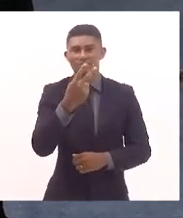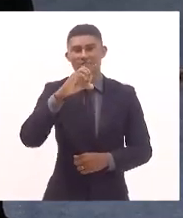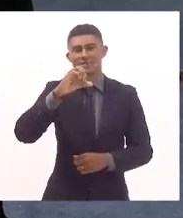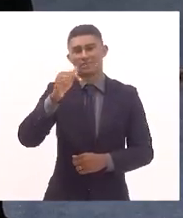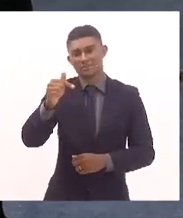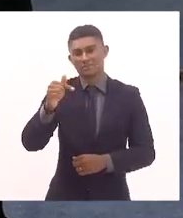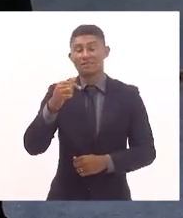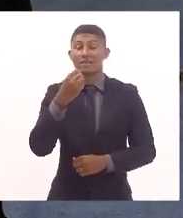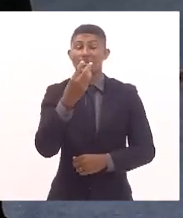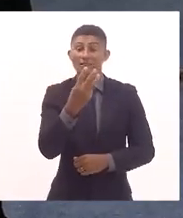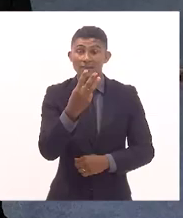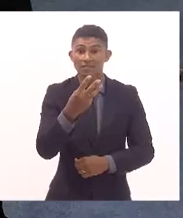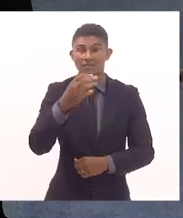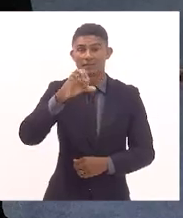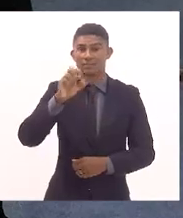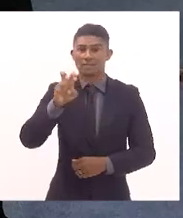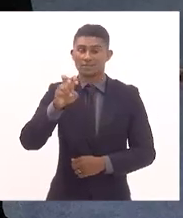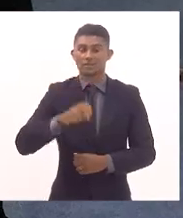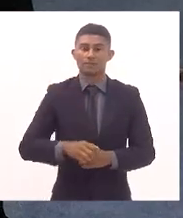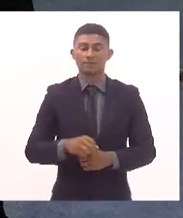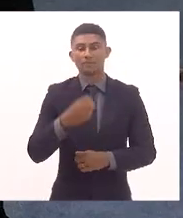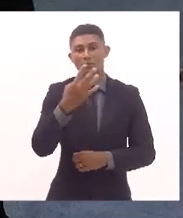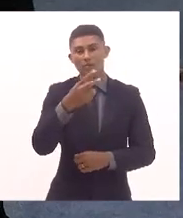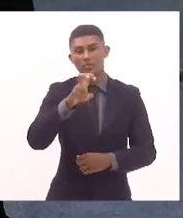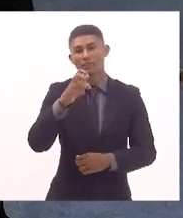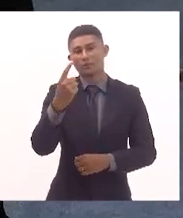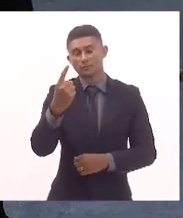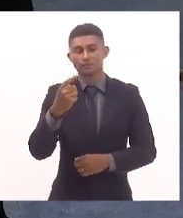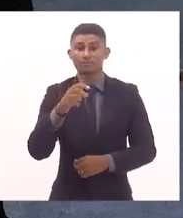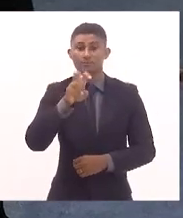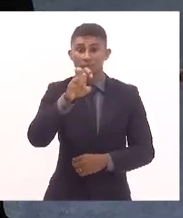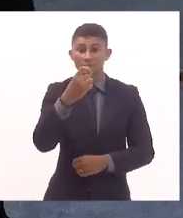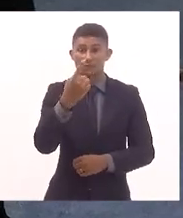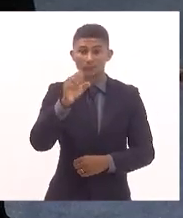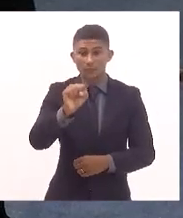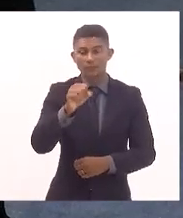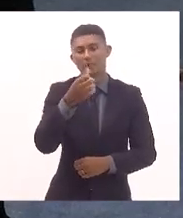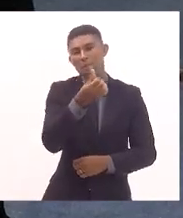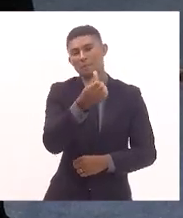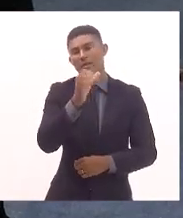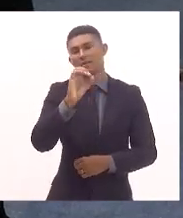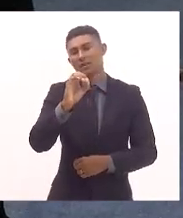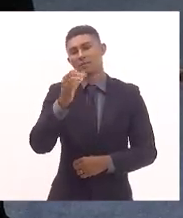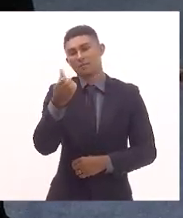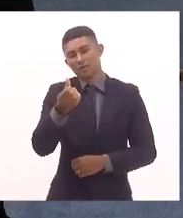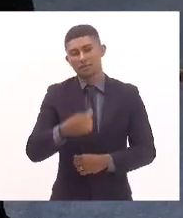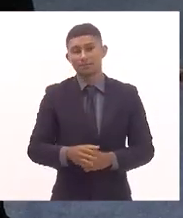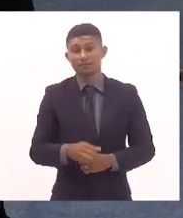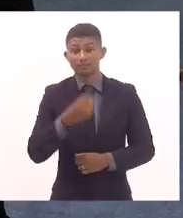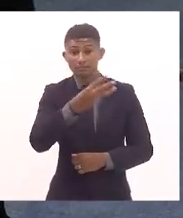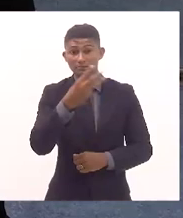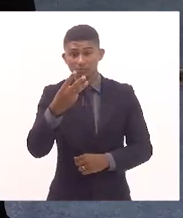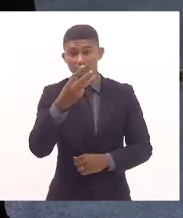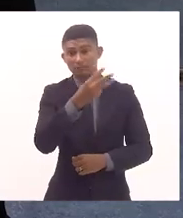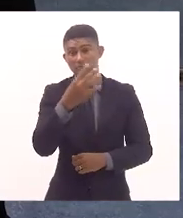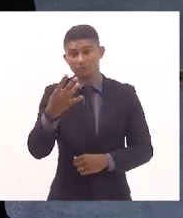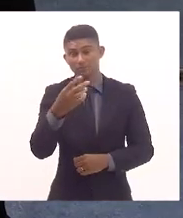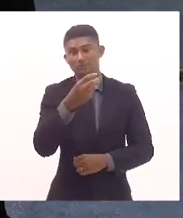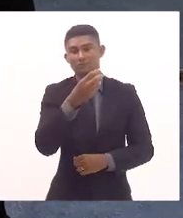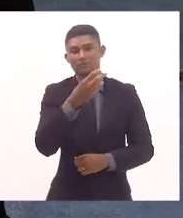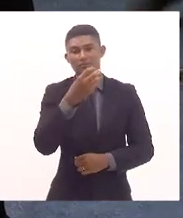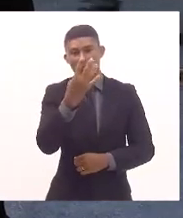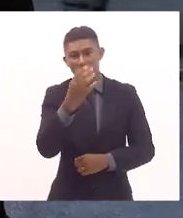297, 395, 451, 518, 606. 33, 34, 38, 39,